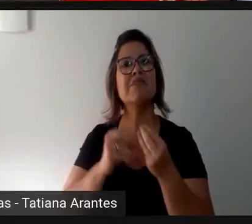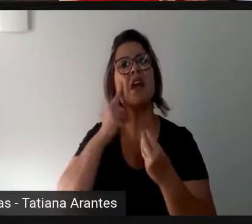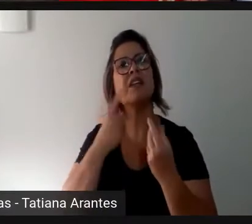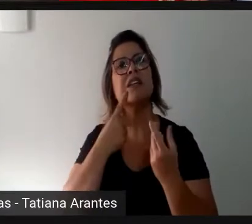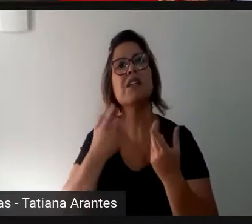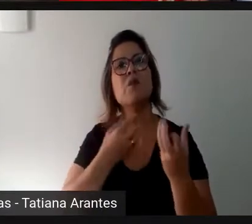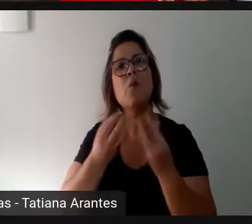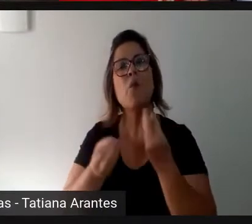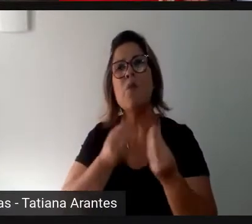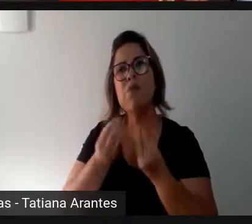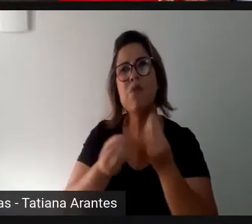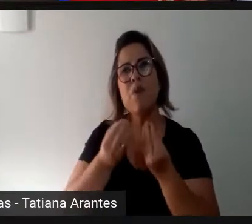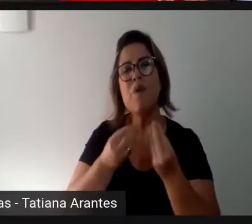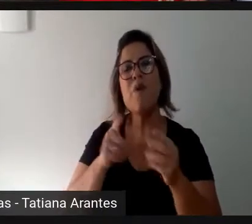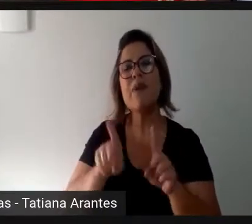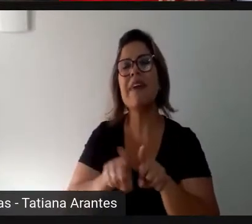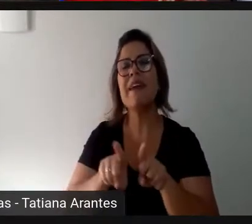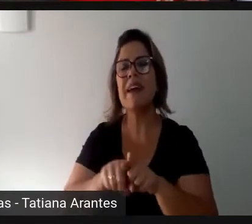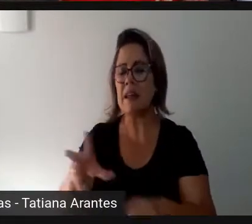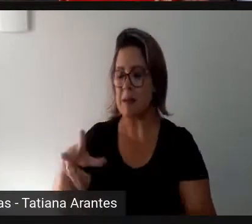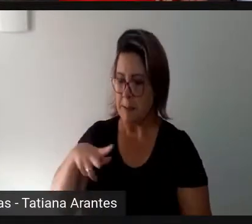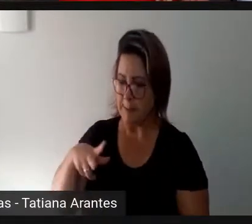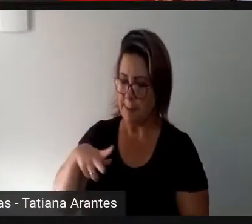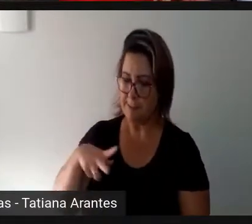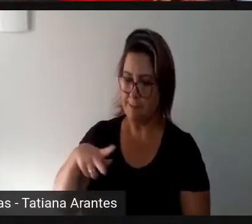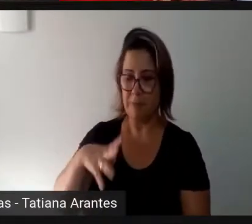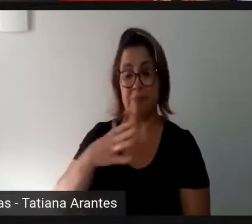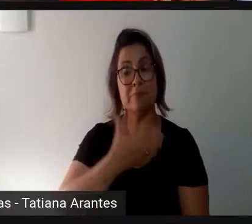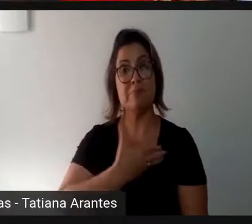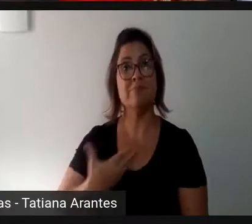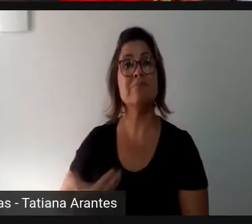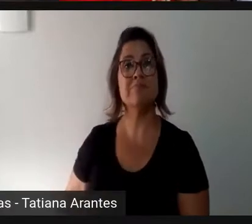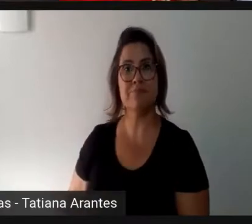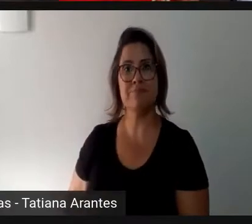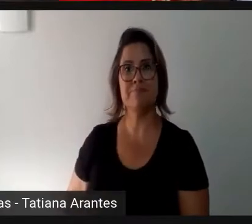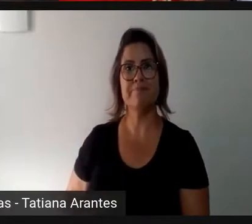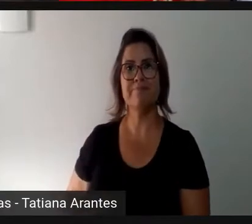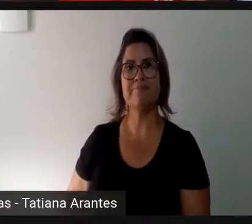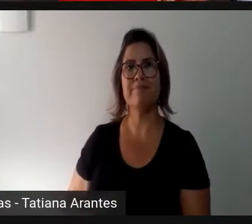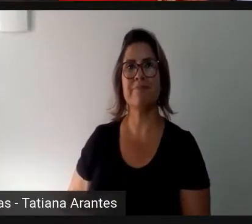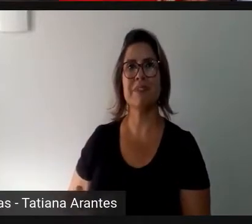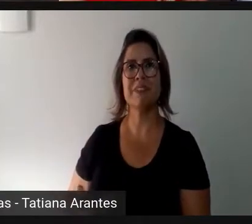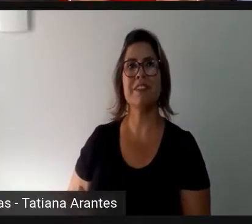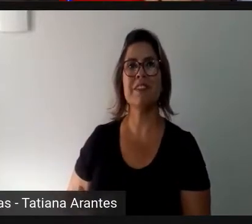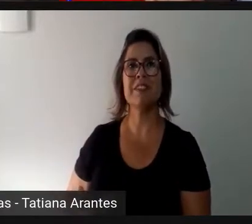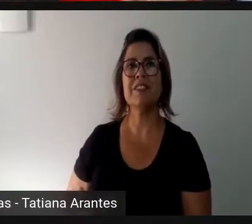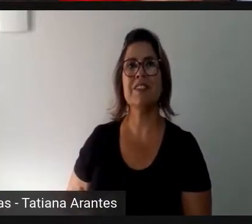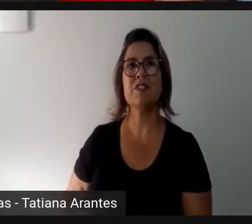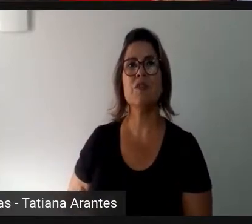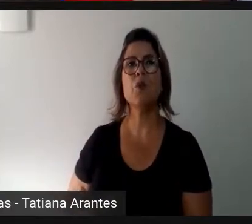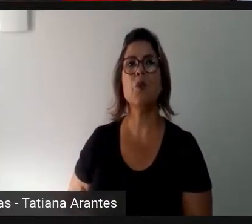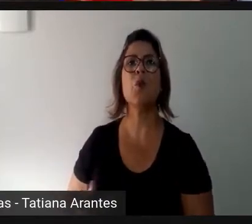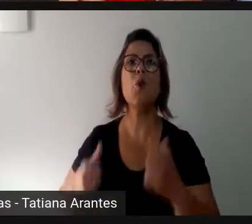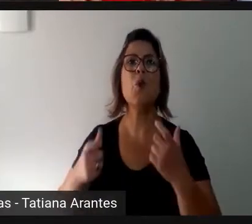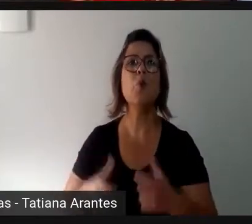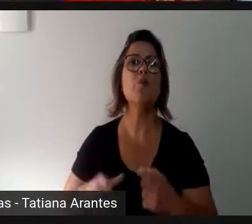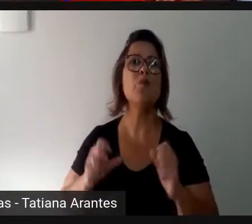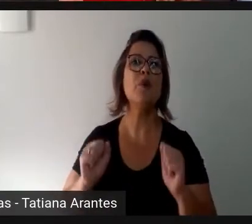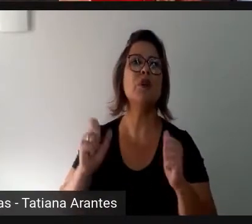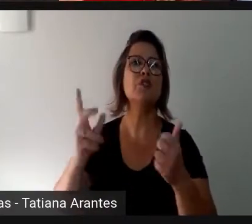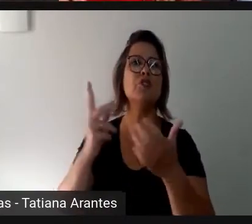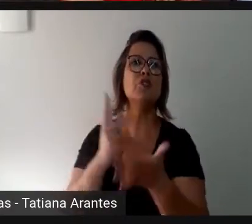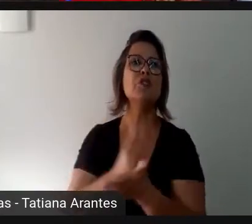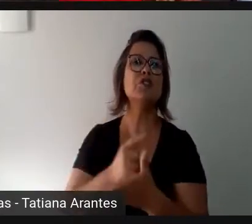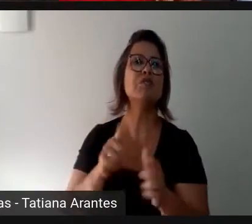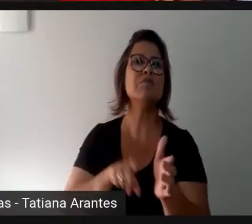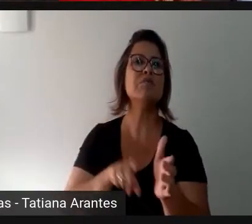agentes públicos e privados, que muita gente considera justamente o nó do compliance, né? É onde tem um risco